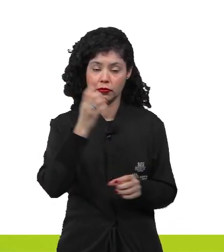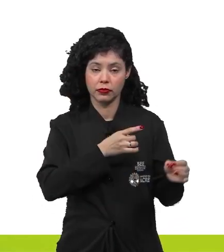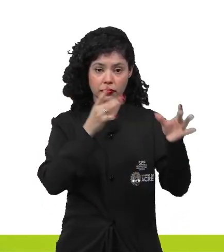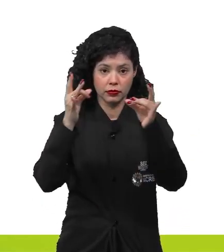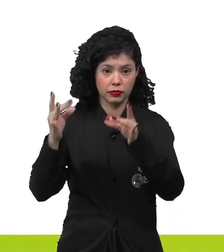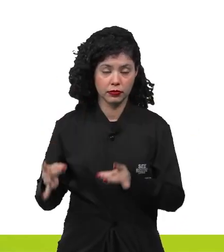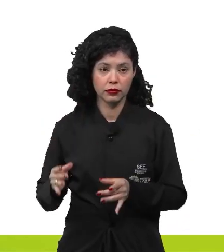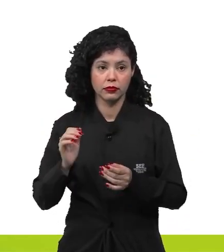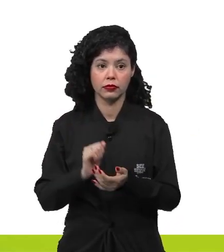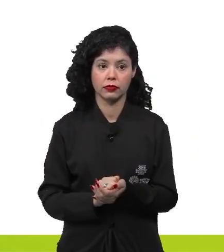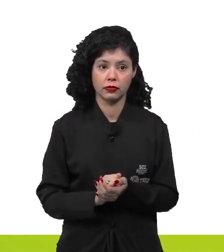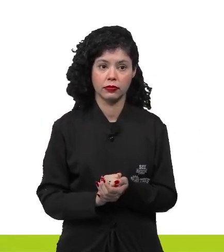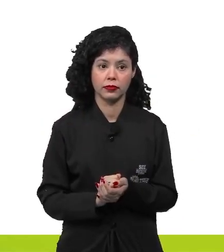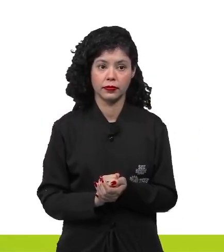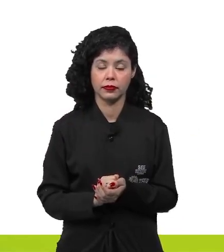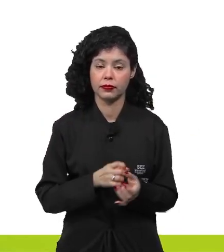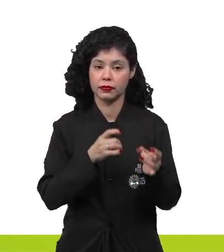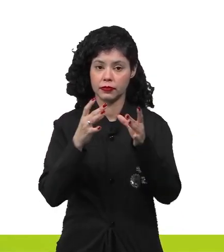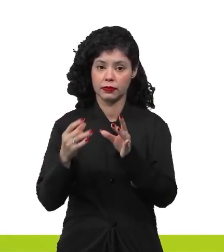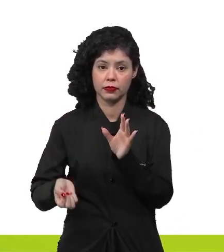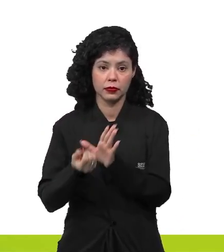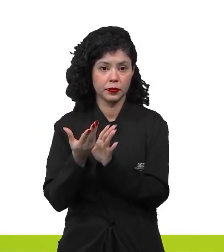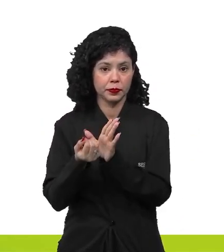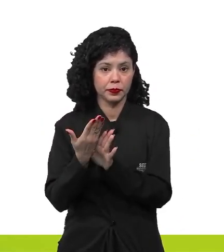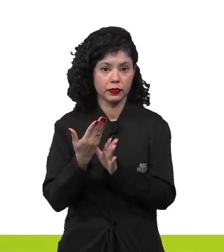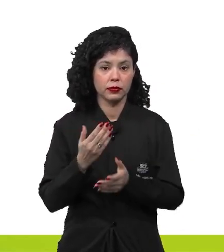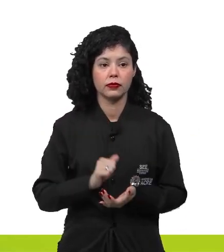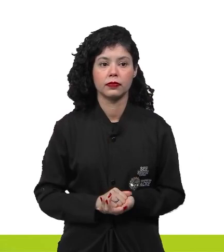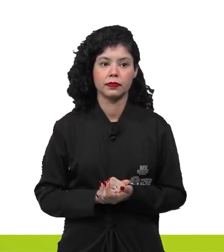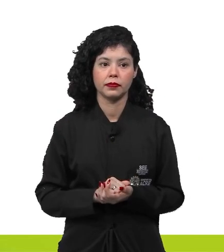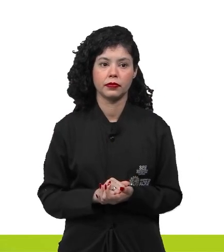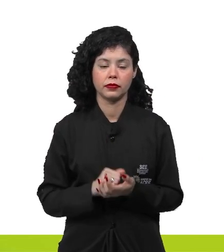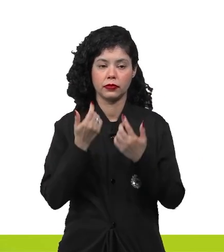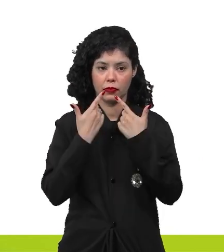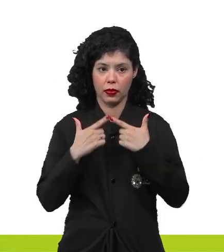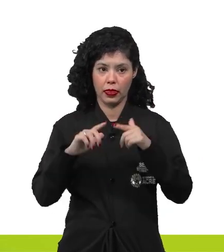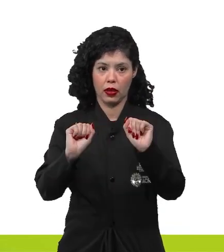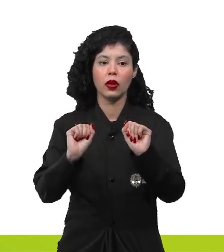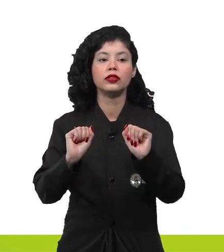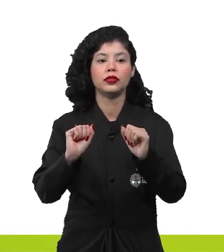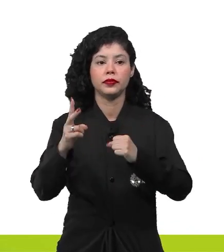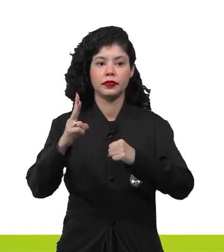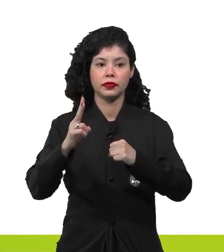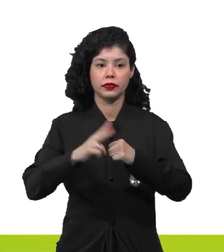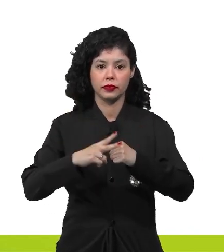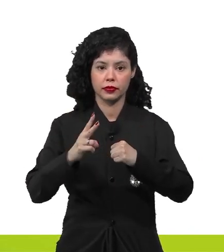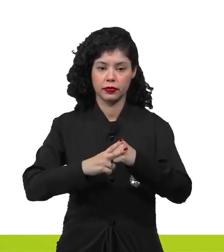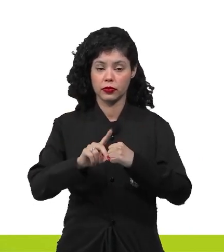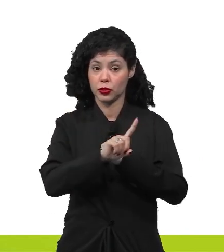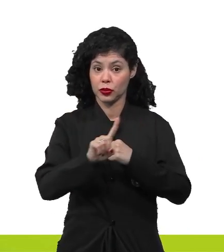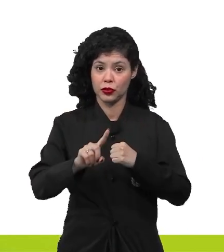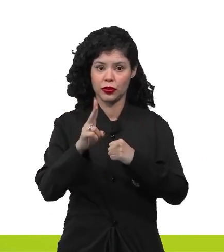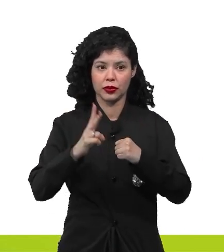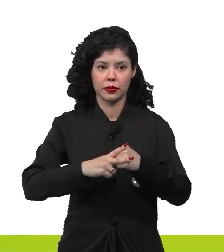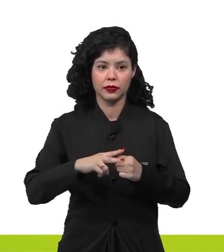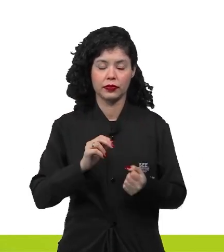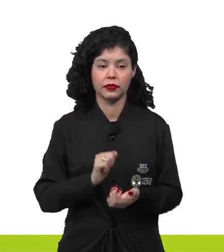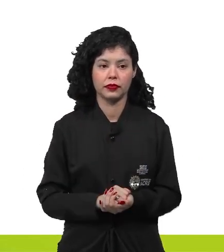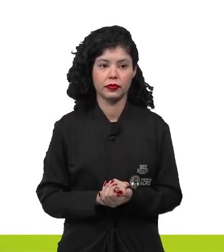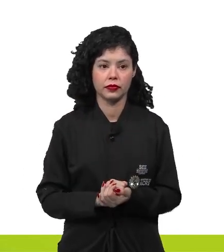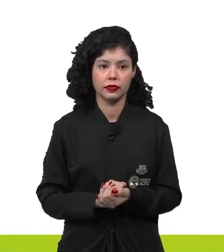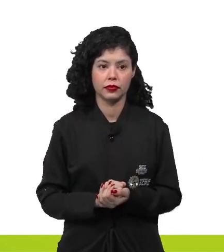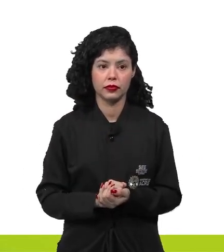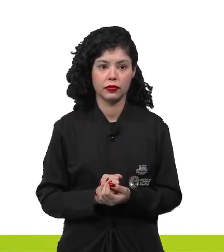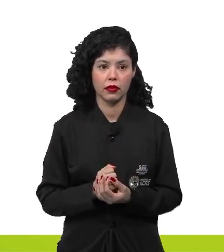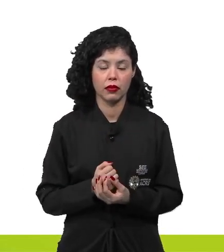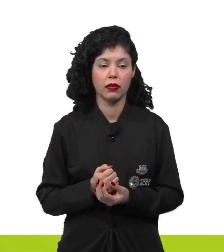comercial, nesse caso é uma venda de um produto. A linguagem verbal e não verbal. Verbal nós temos